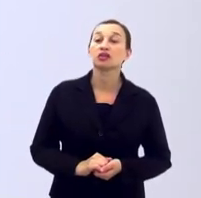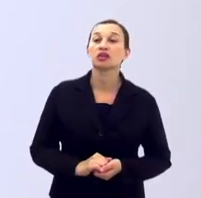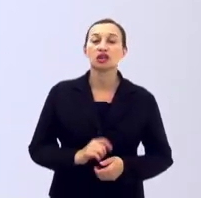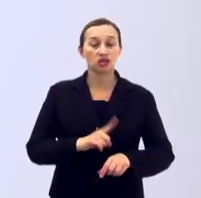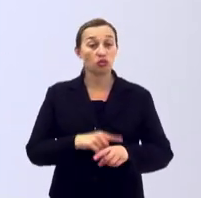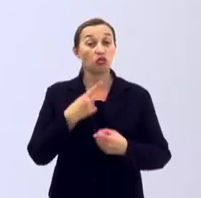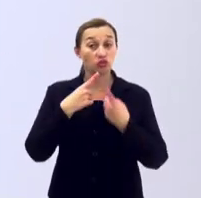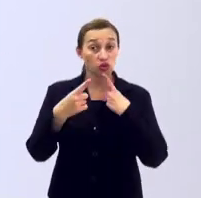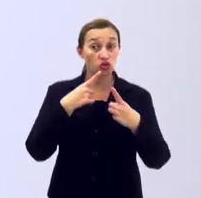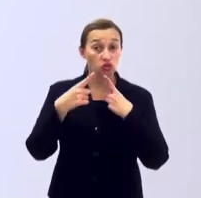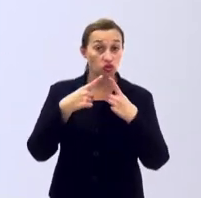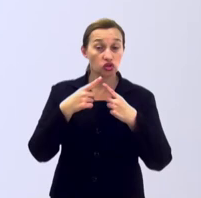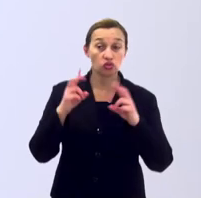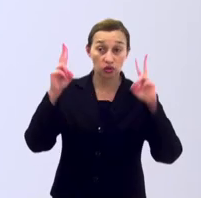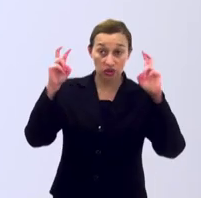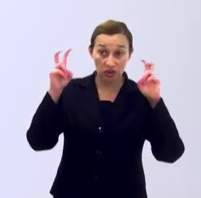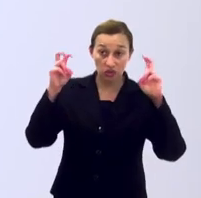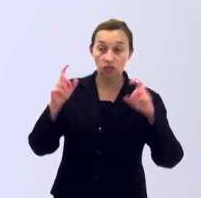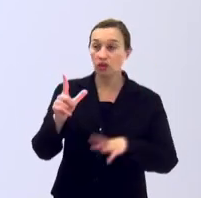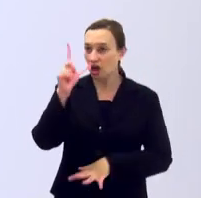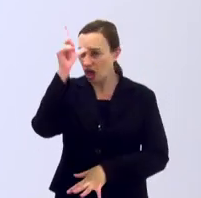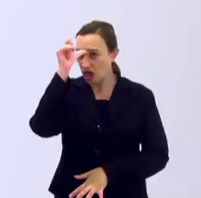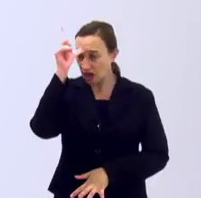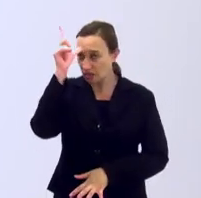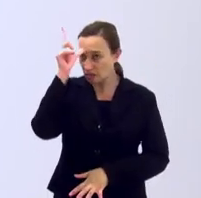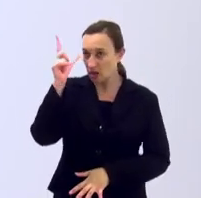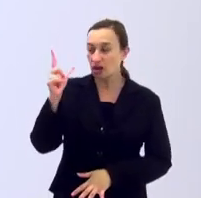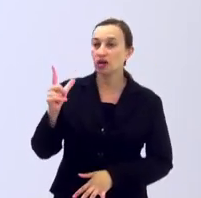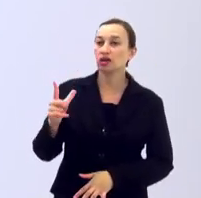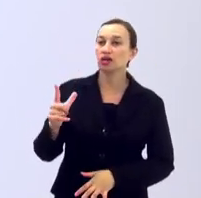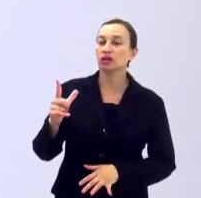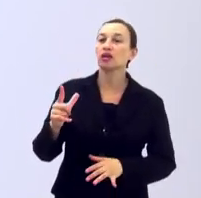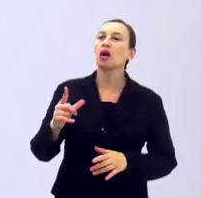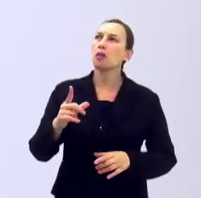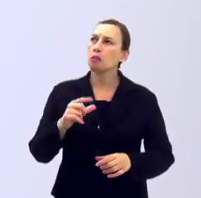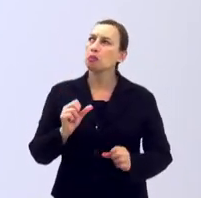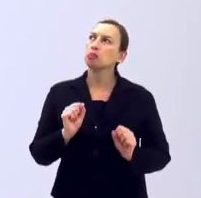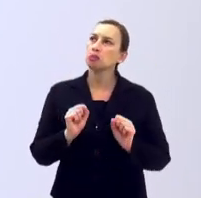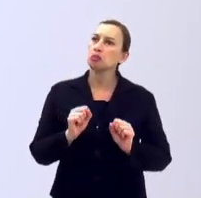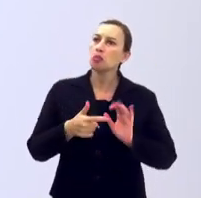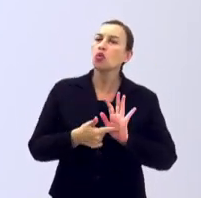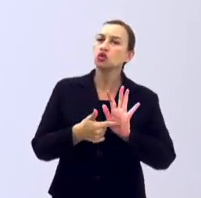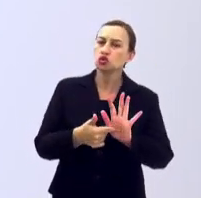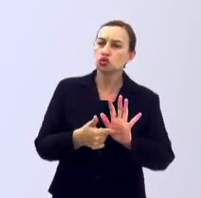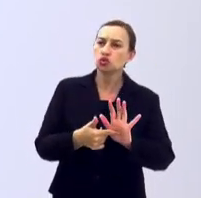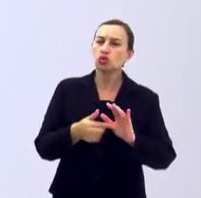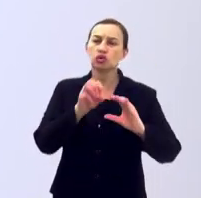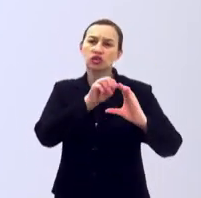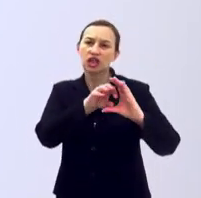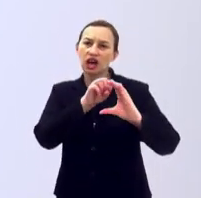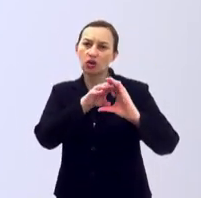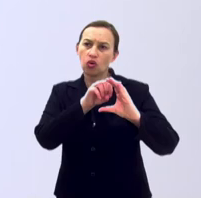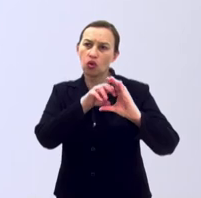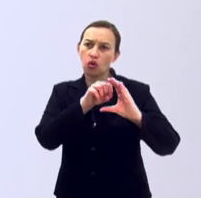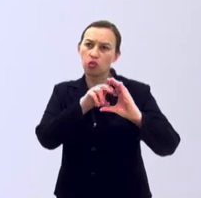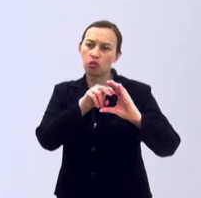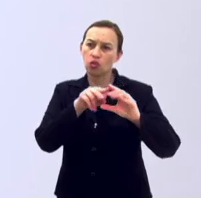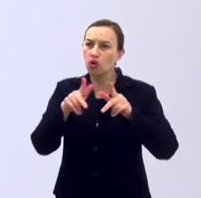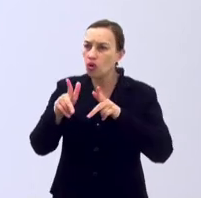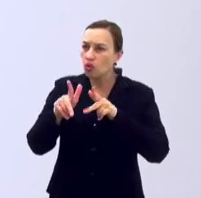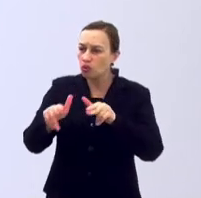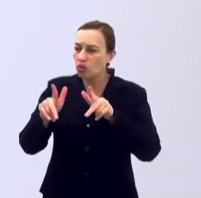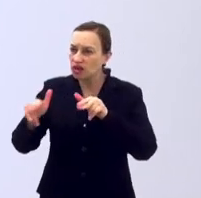era o cônsul brasileiro na Alemanha. Passou uma série na Rede Globo sobre isso há pouco tempo, em